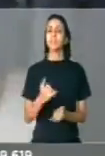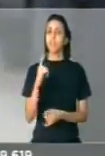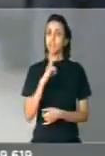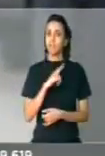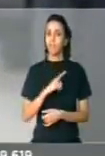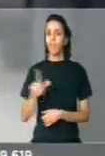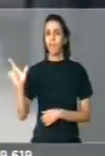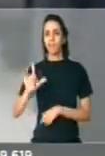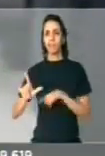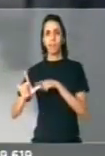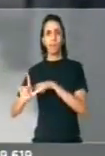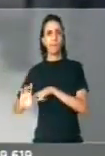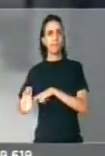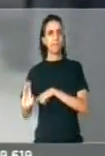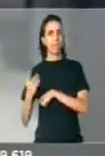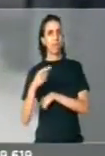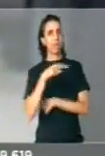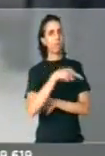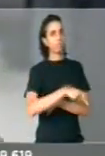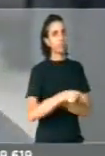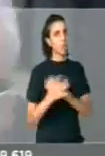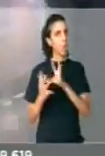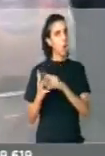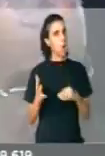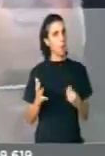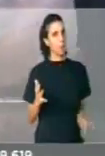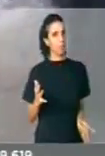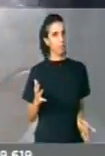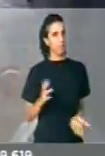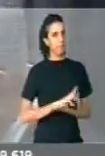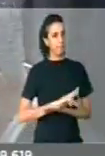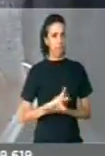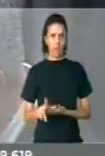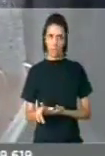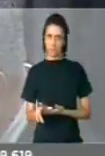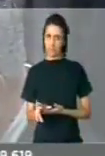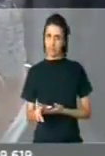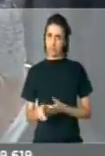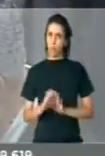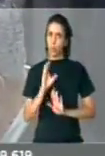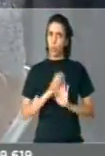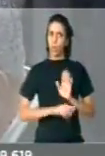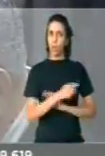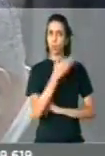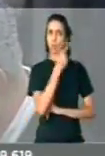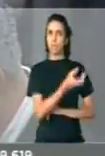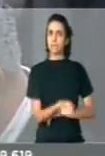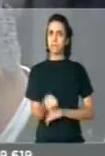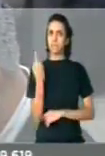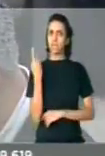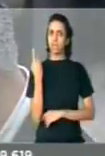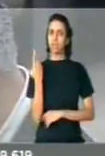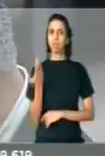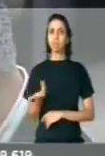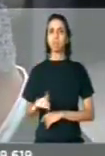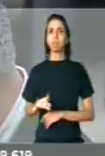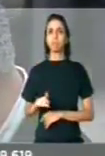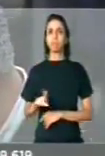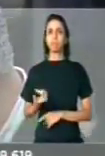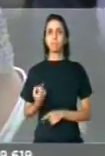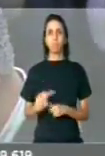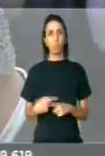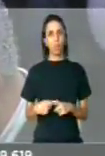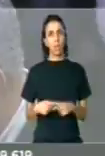europeus, espanhóis, entre outras coisas que realmente questionam tanto a moral ilibada